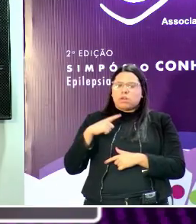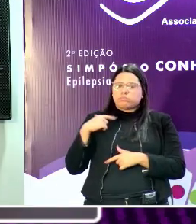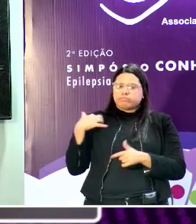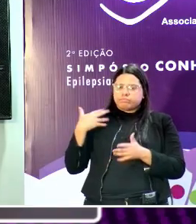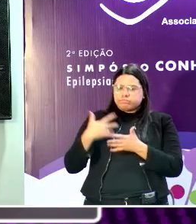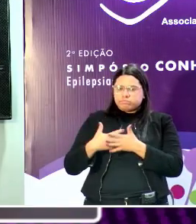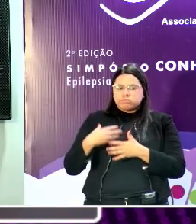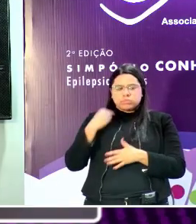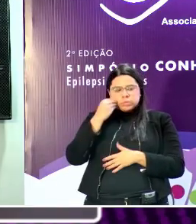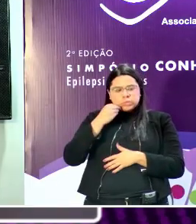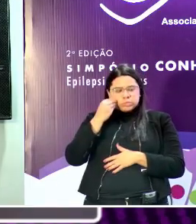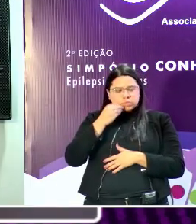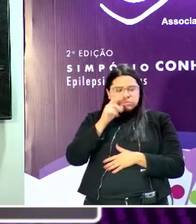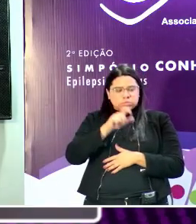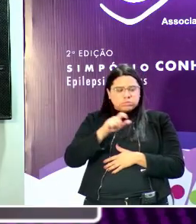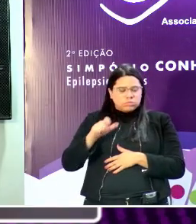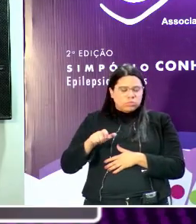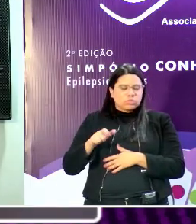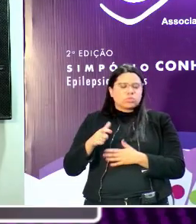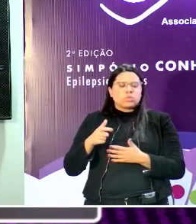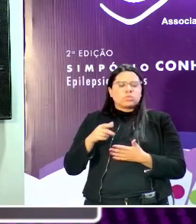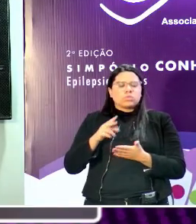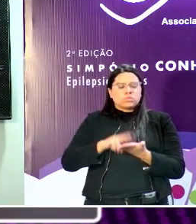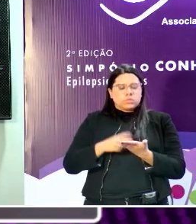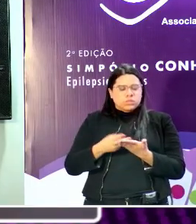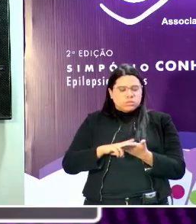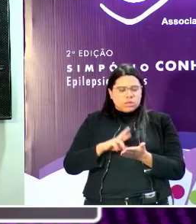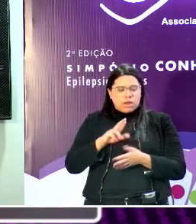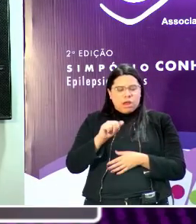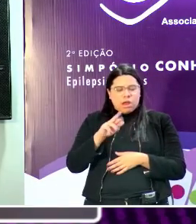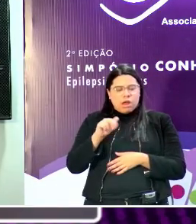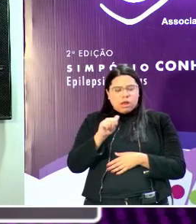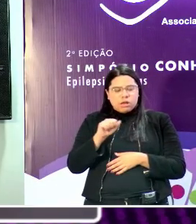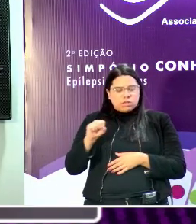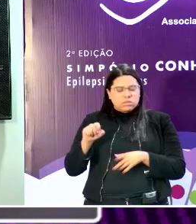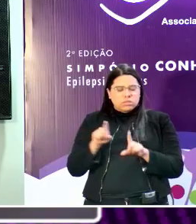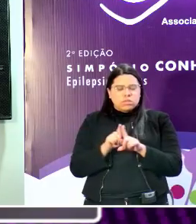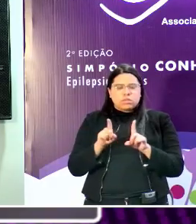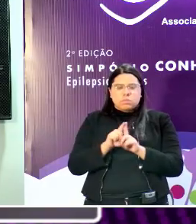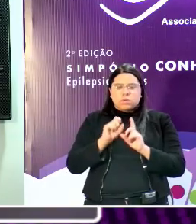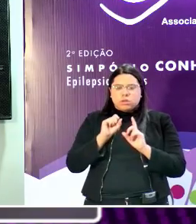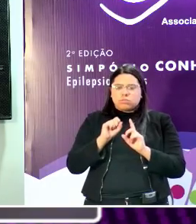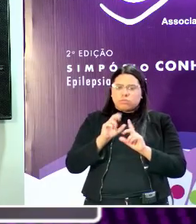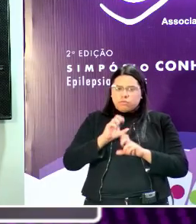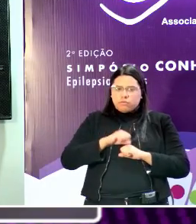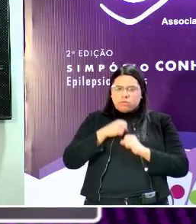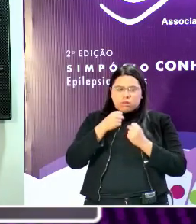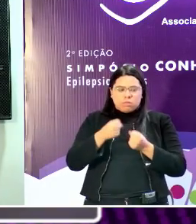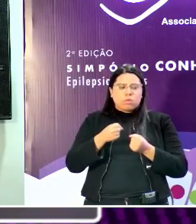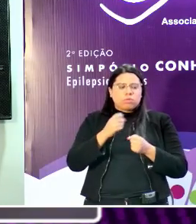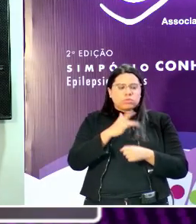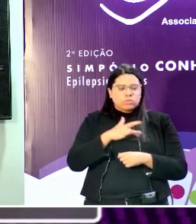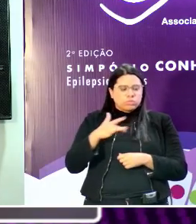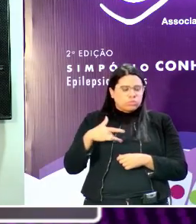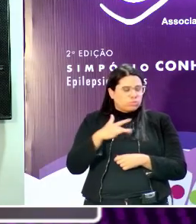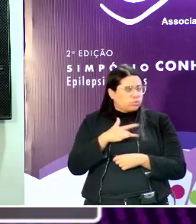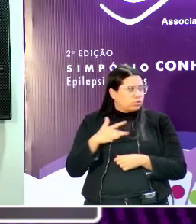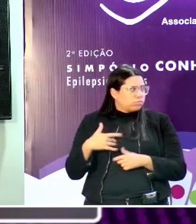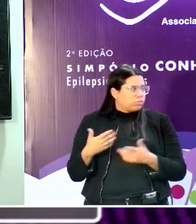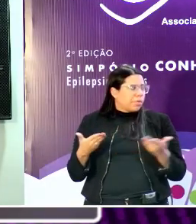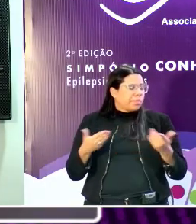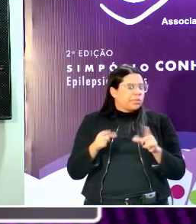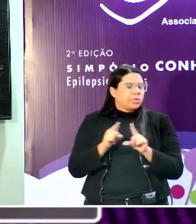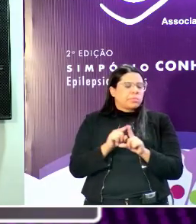no atendimento de pessoas com epilepsias raras e no fortalecimento da educação continuada em saúde. Participam